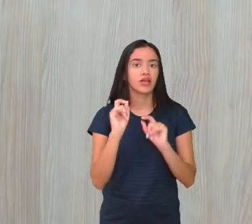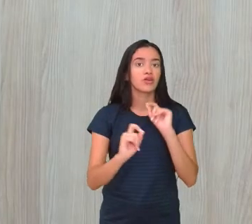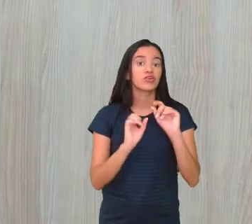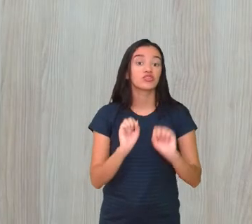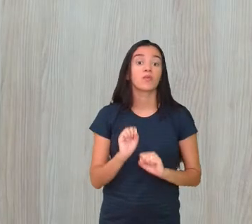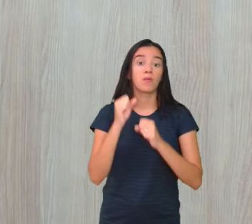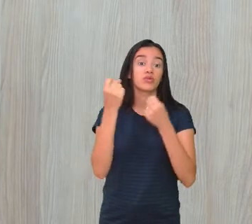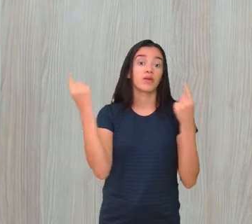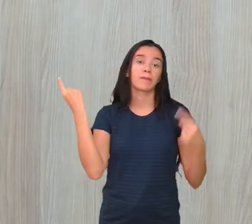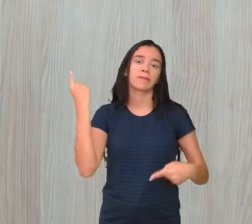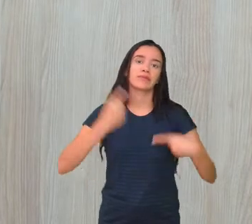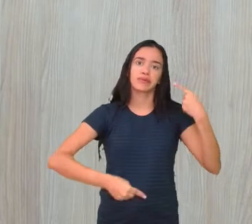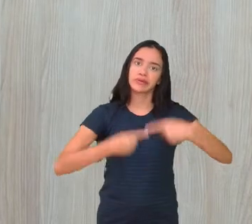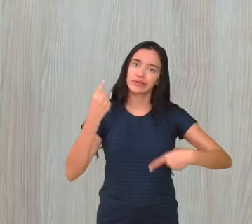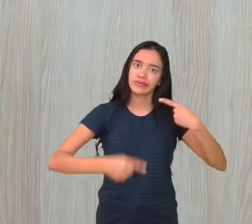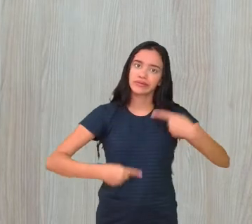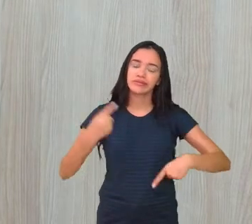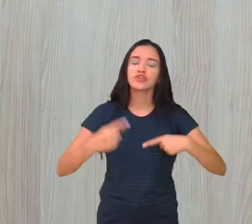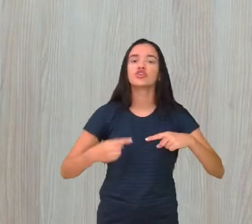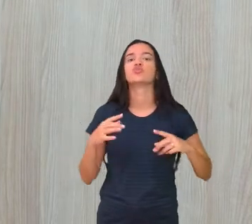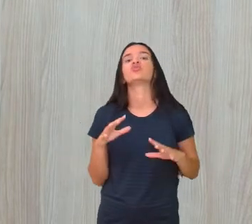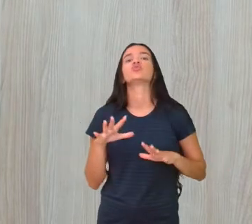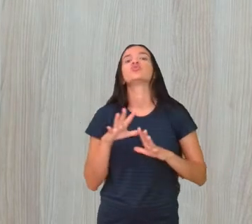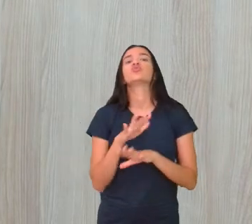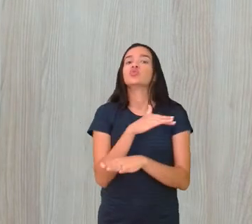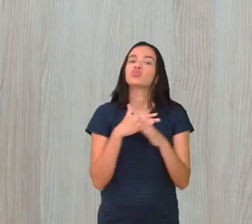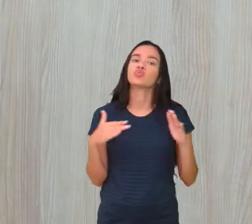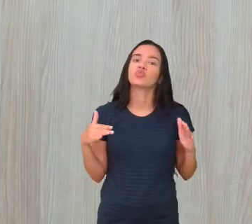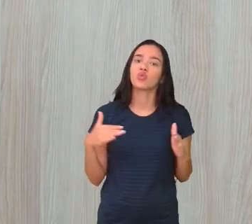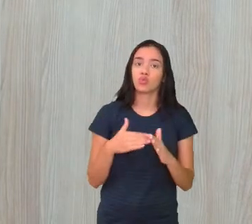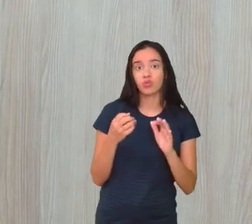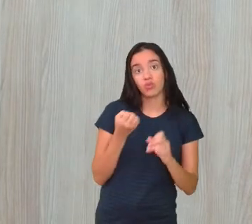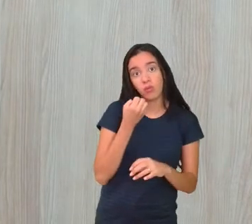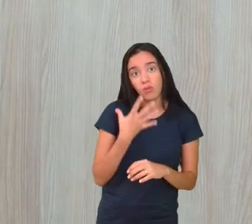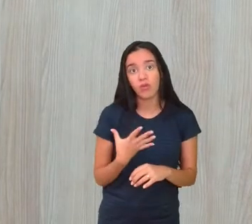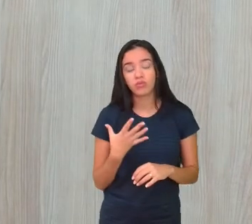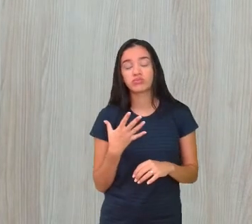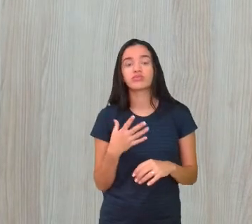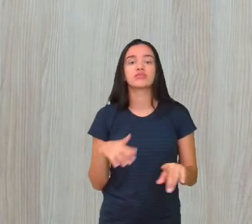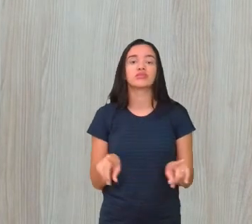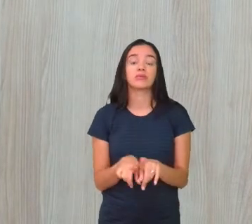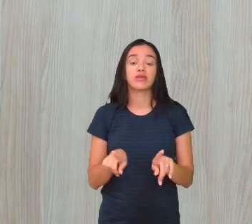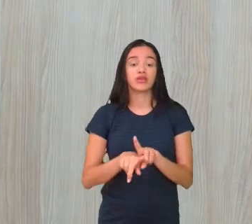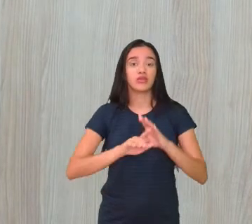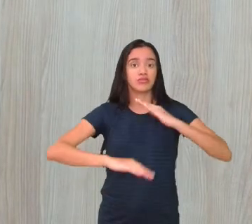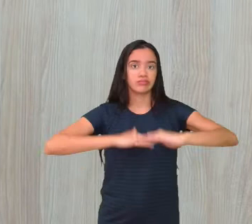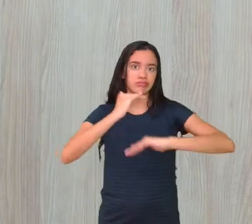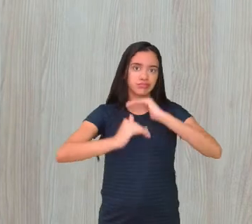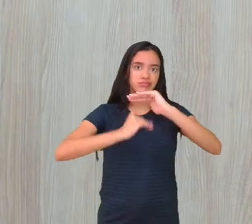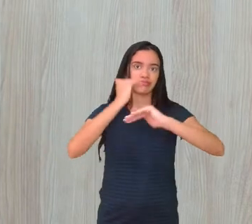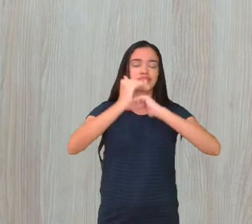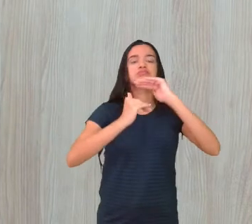poderes políticos, né? Então isso tudo também beneficiou aí esse avanço, né,